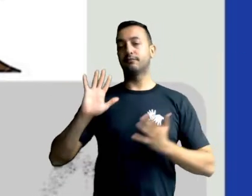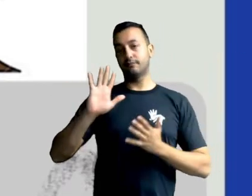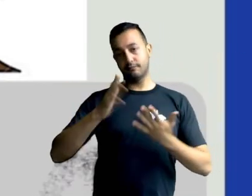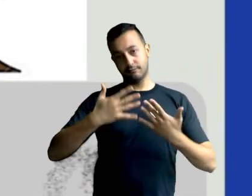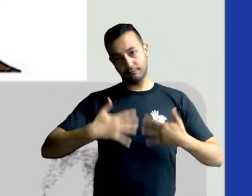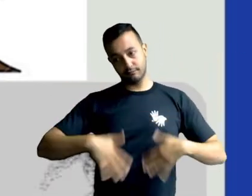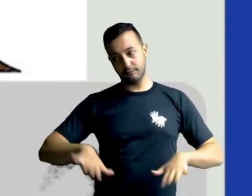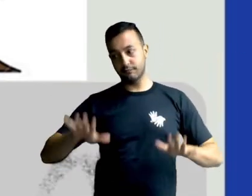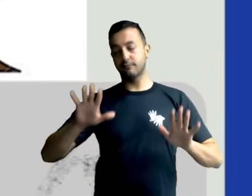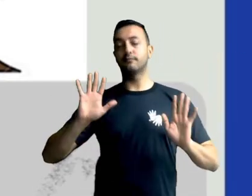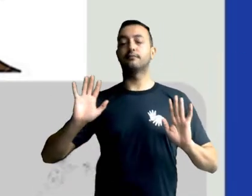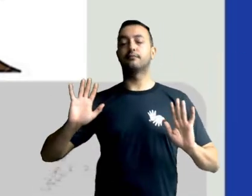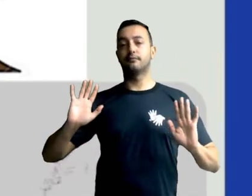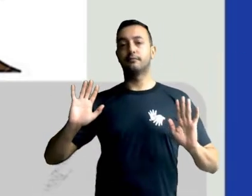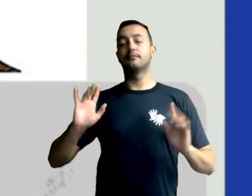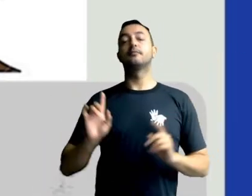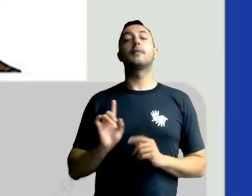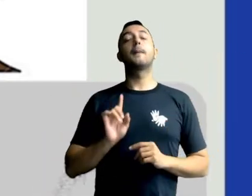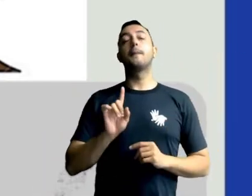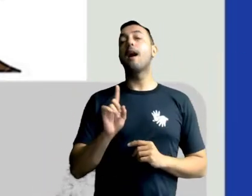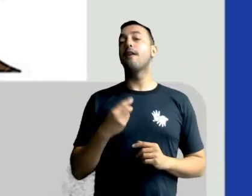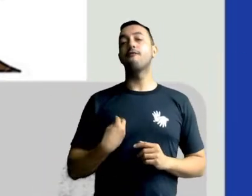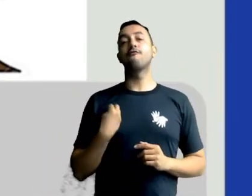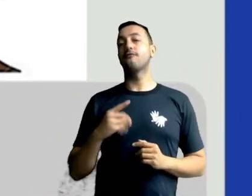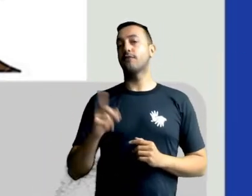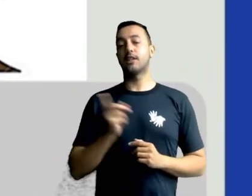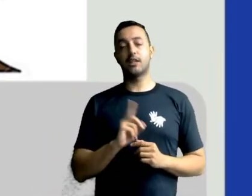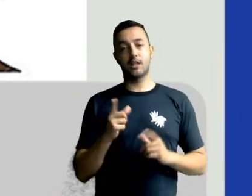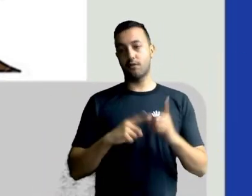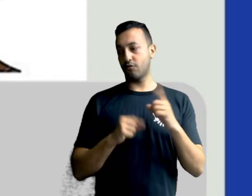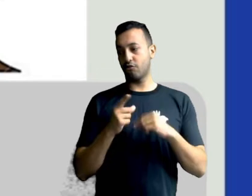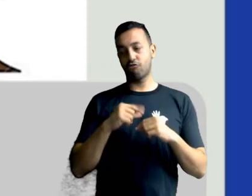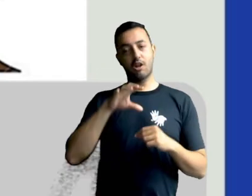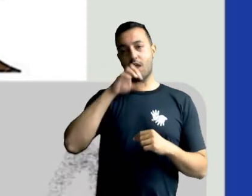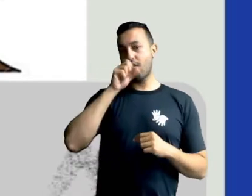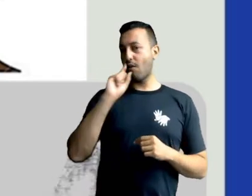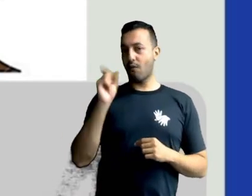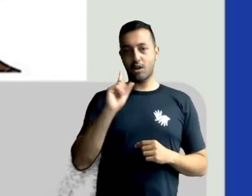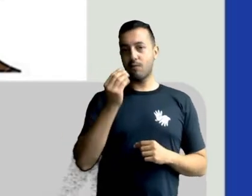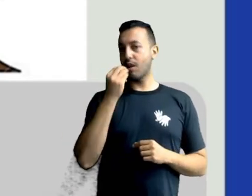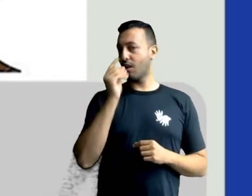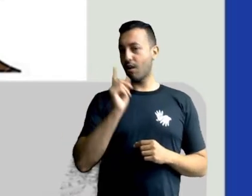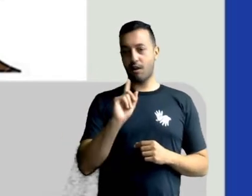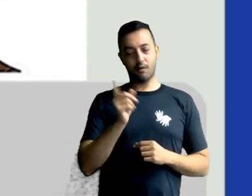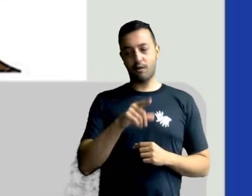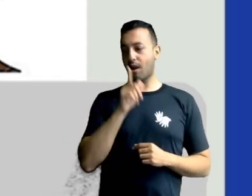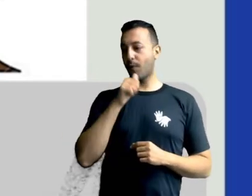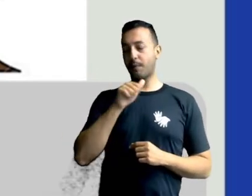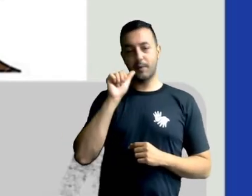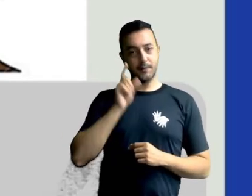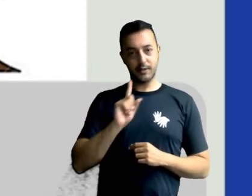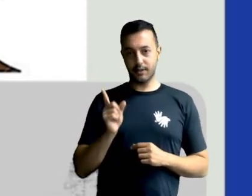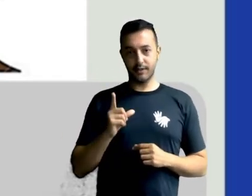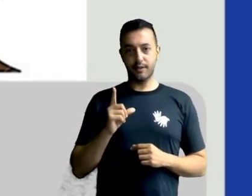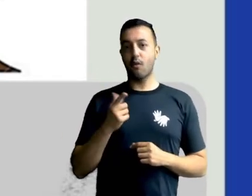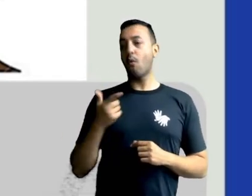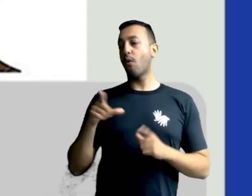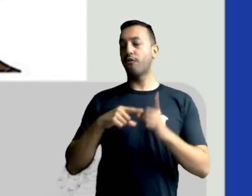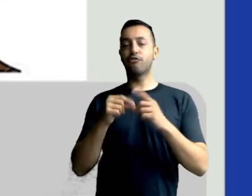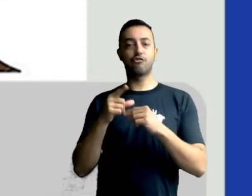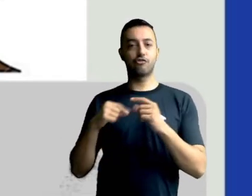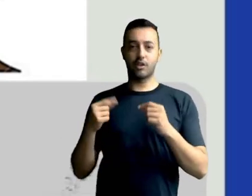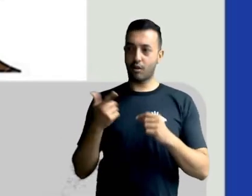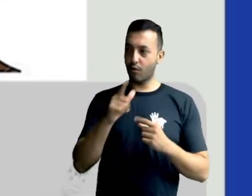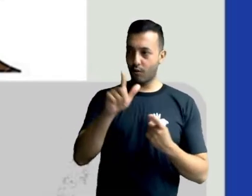natureza, natural, é um componente natural, mas não tem vida. A estrela não respira, não se alimenta, não bebe água, não gera